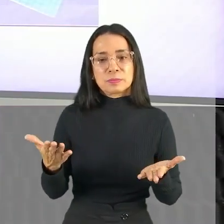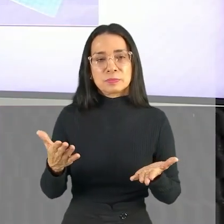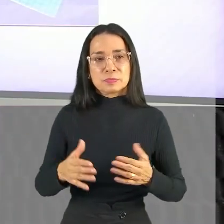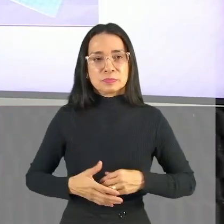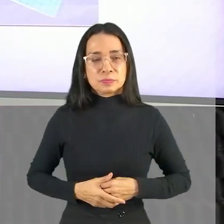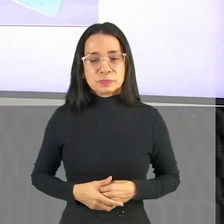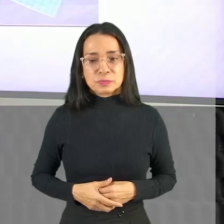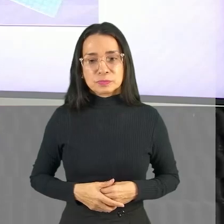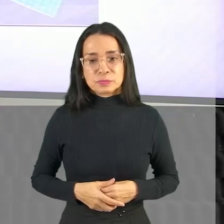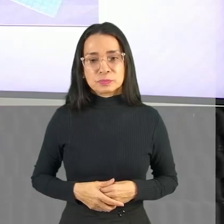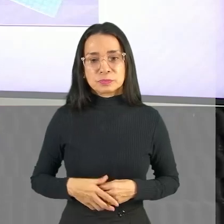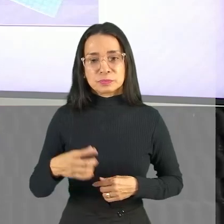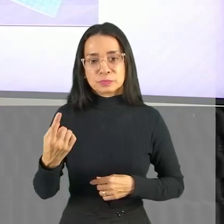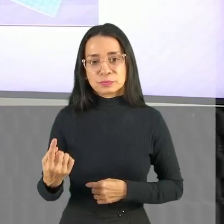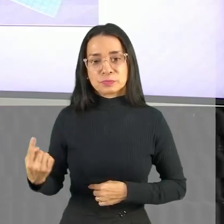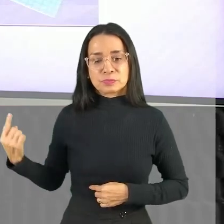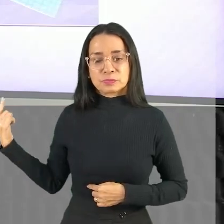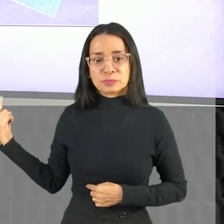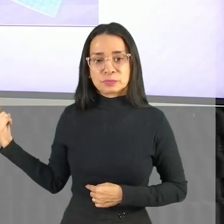nada, não se desespere,